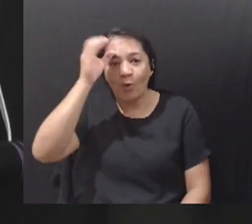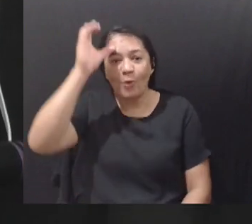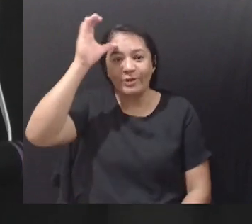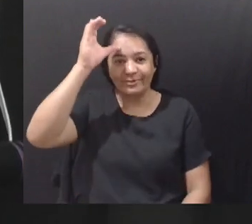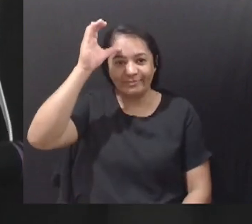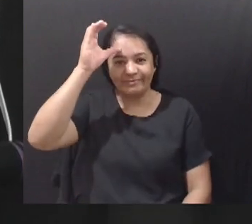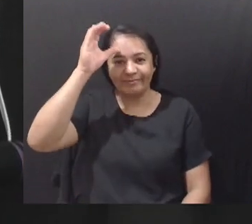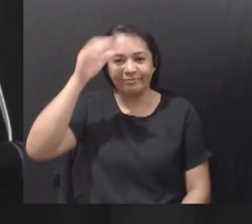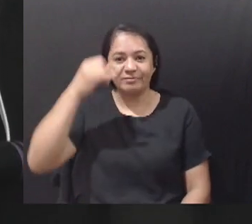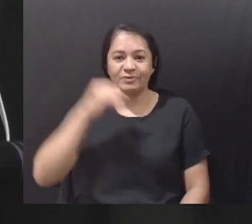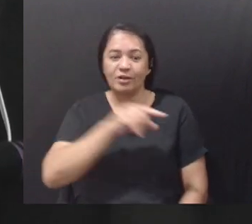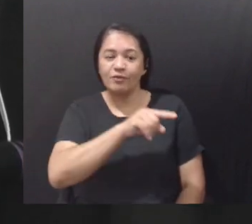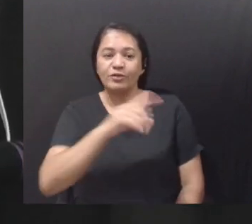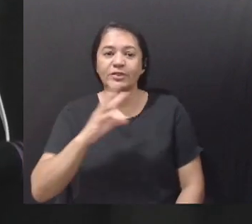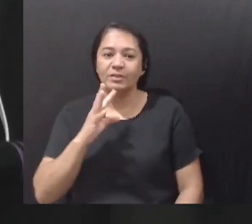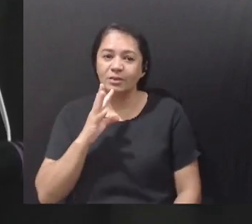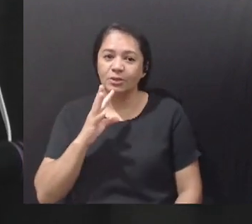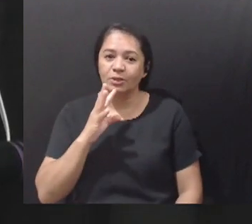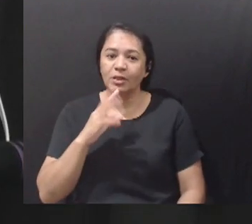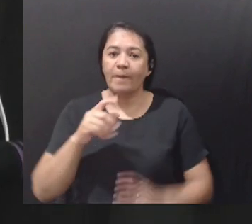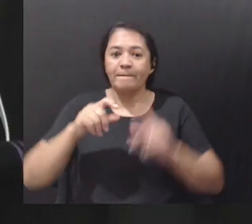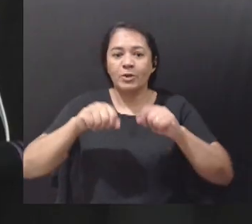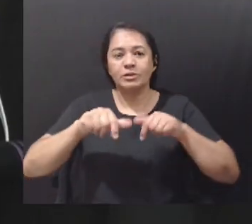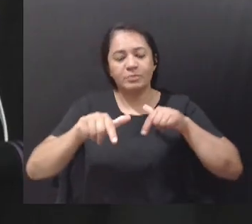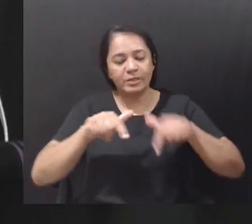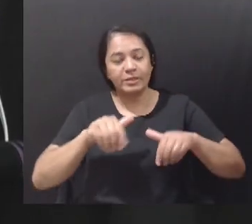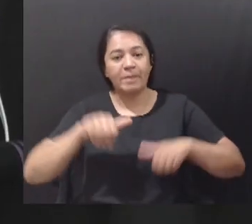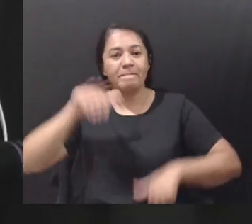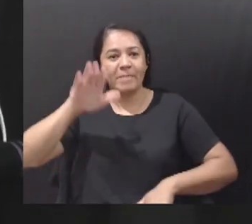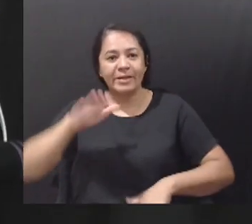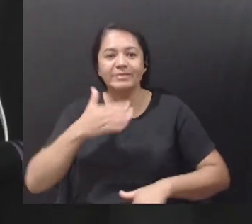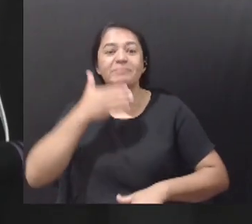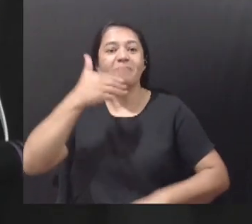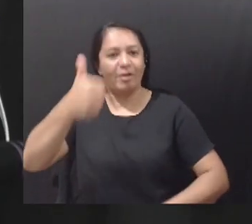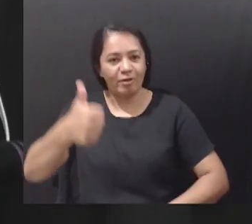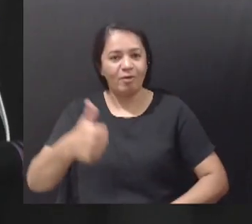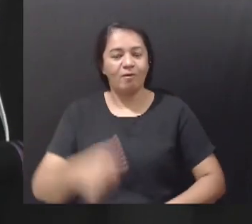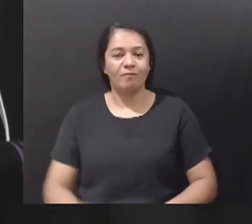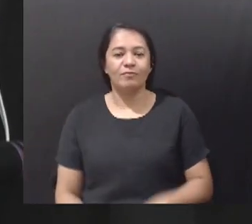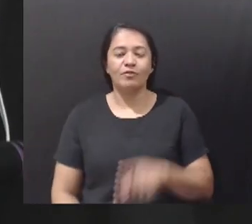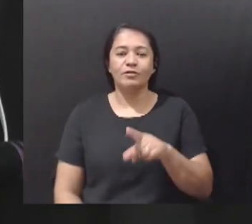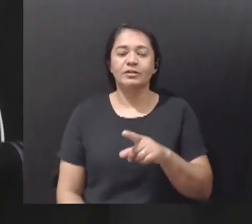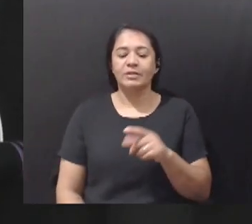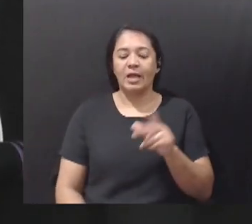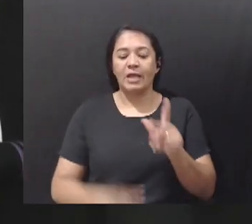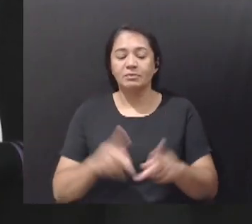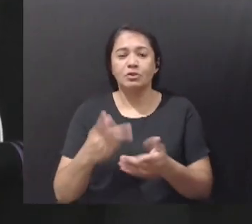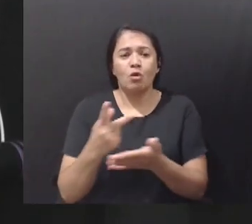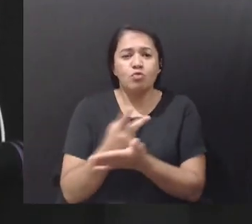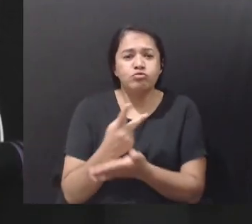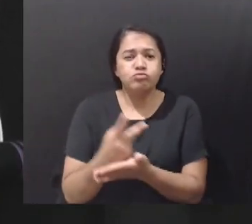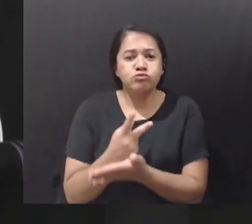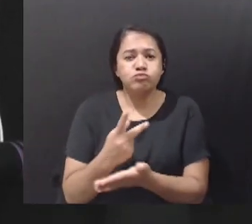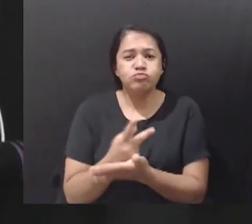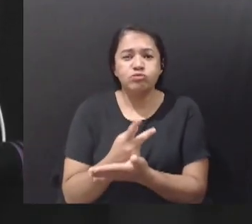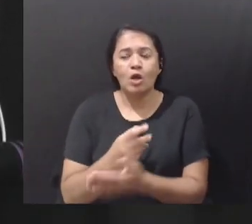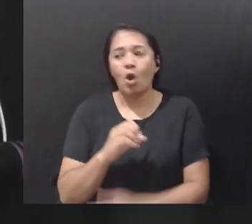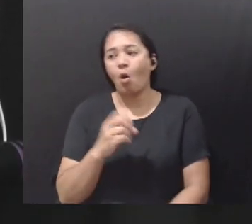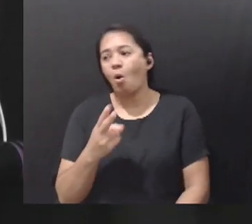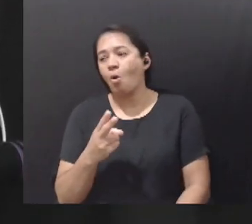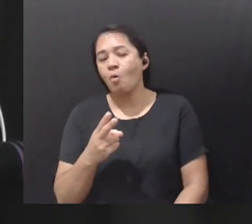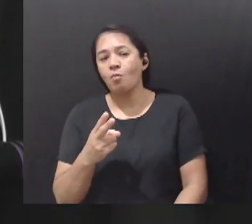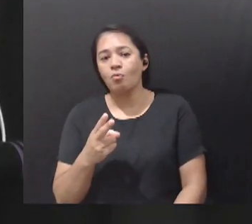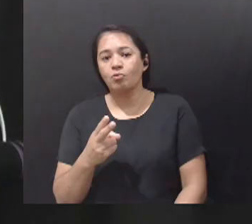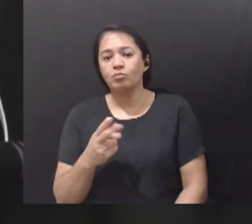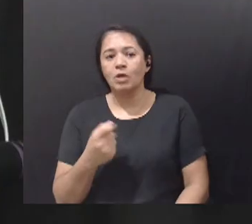você conhece, você tem possibilidade de trabalhar mais e trabalhar melhor. Ou seja, as pessoas erram, ou às vezes cometem algum tipo